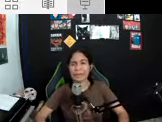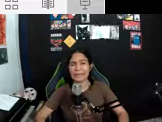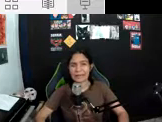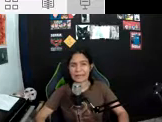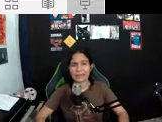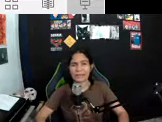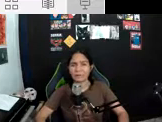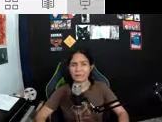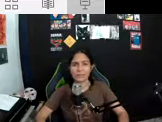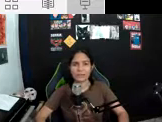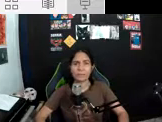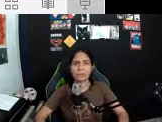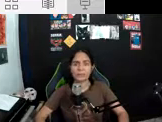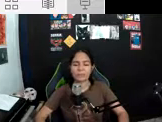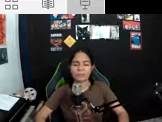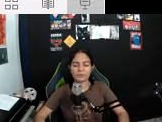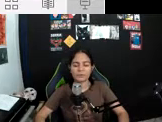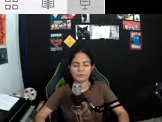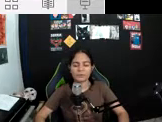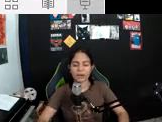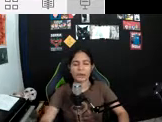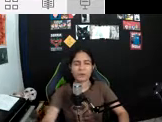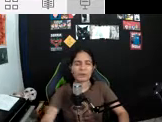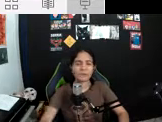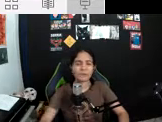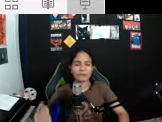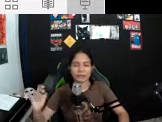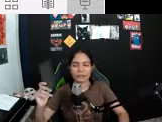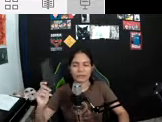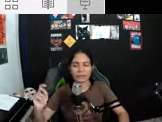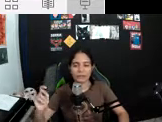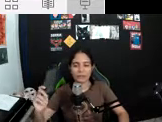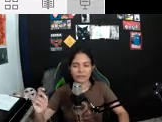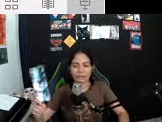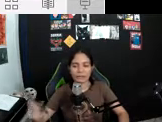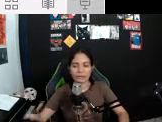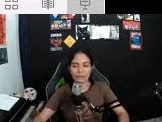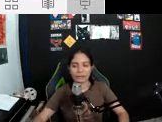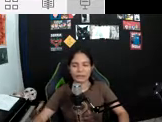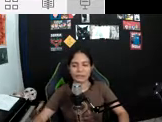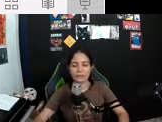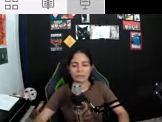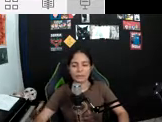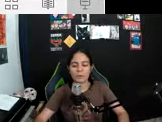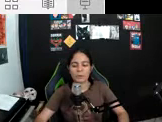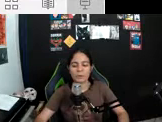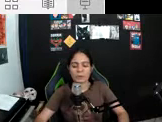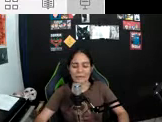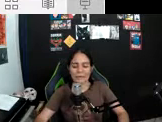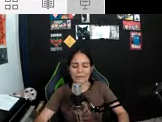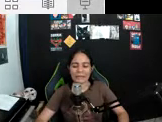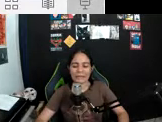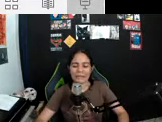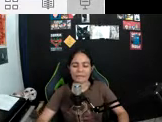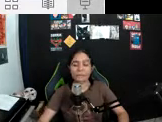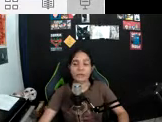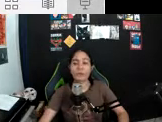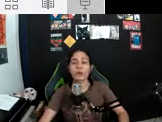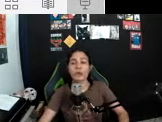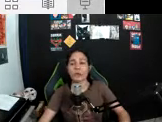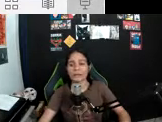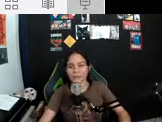mesmo sem ter a lei, né? Vocês não poderiam, principalmente com o advento, né, do celular que já faz um tempo, mas